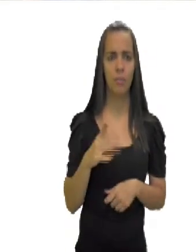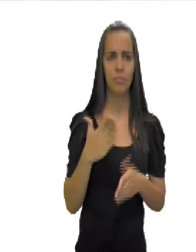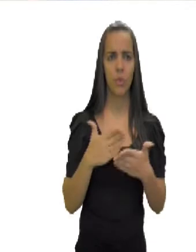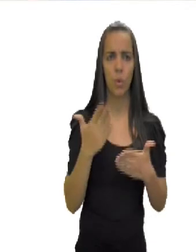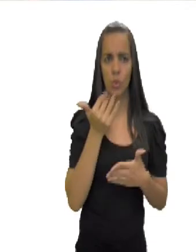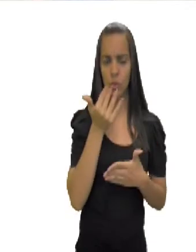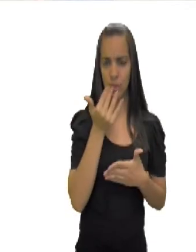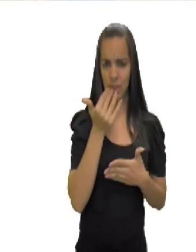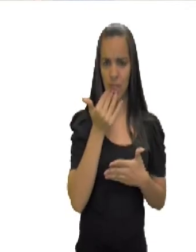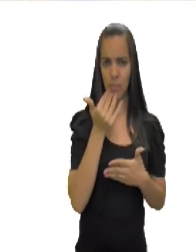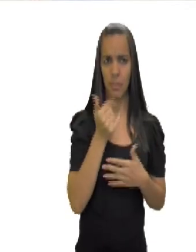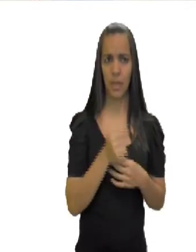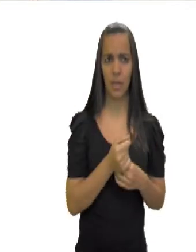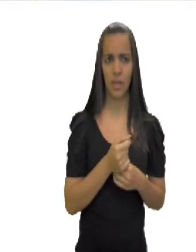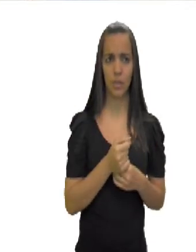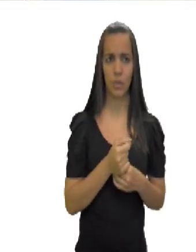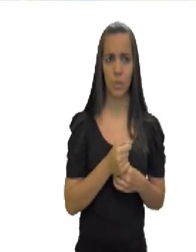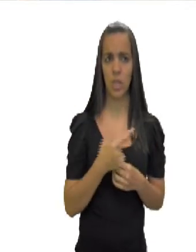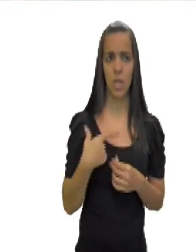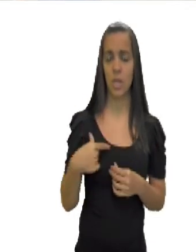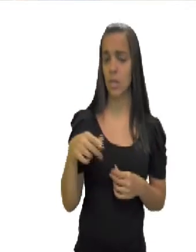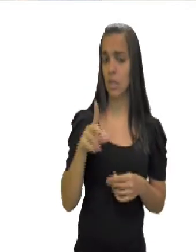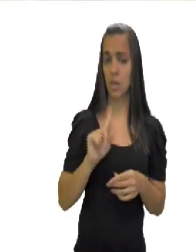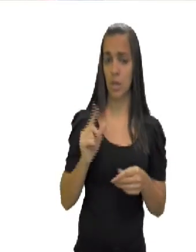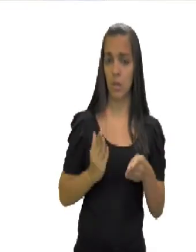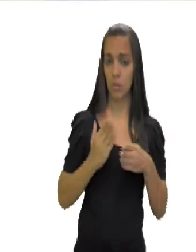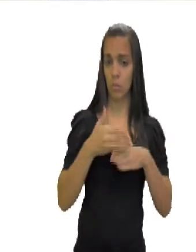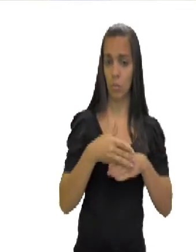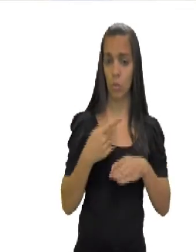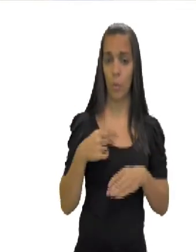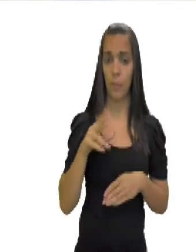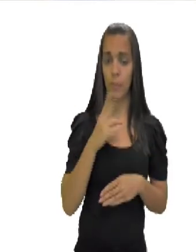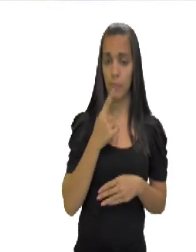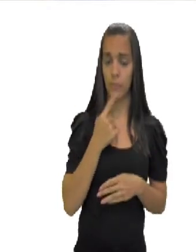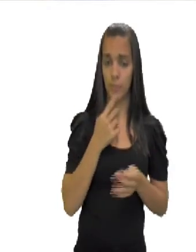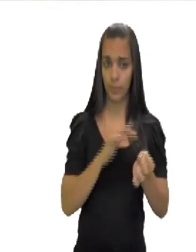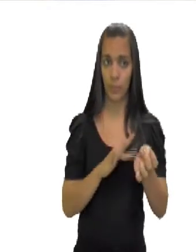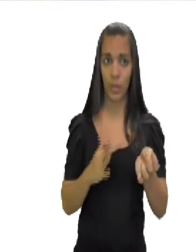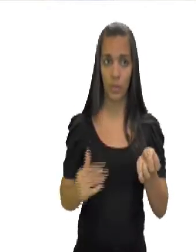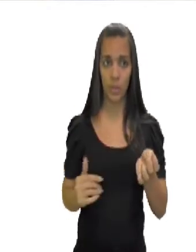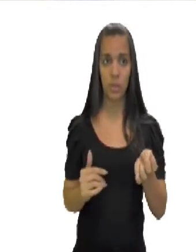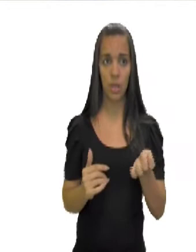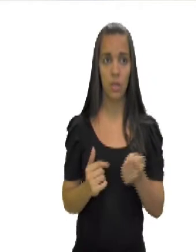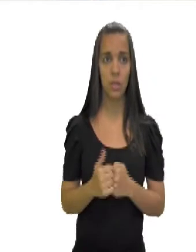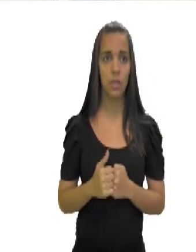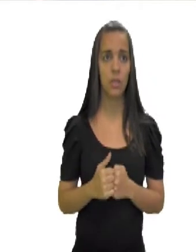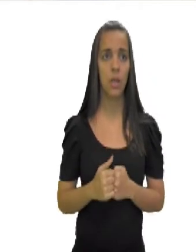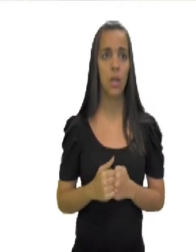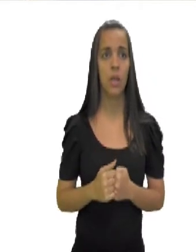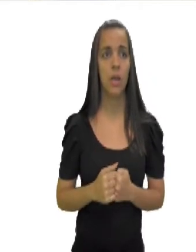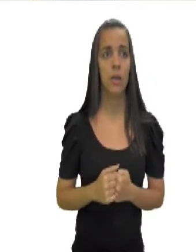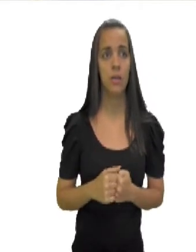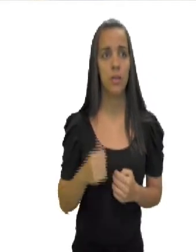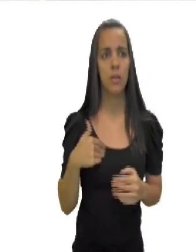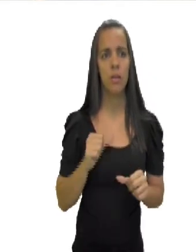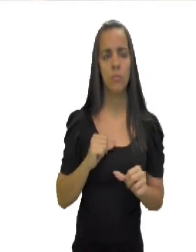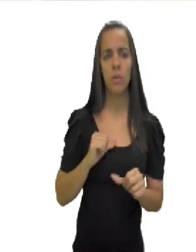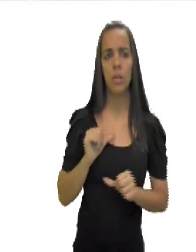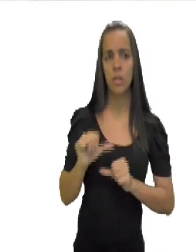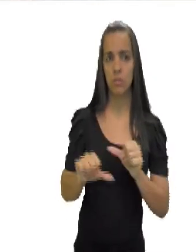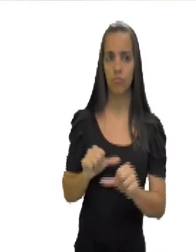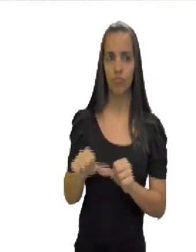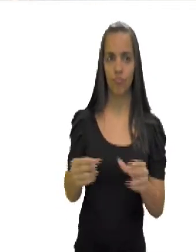que não passou para o sangue, ou seja, aquele alimento que não foi aproveitável, formam